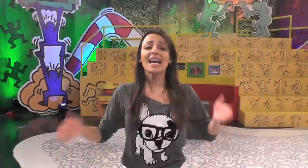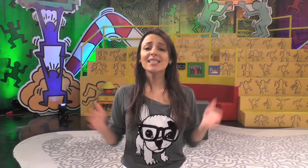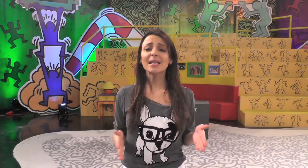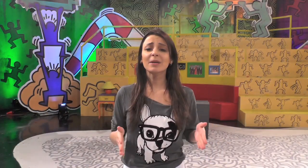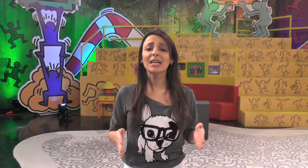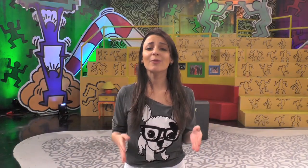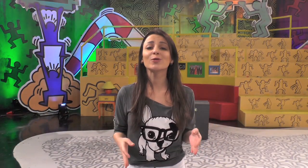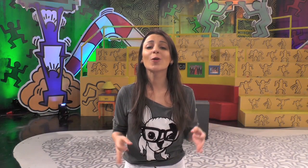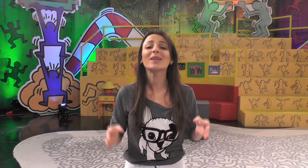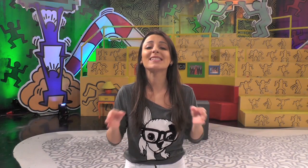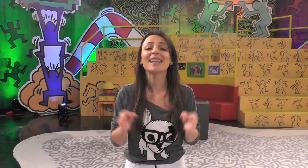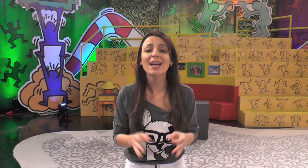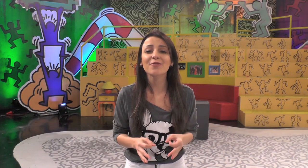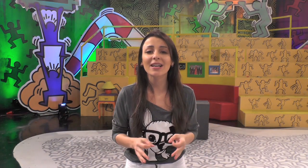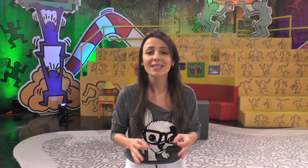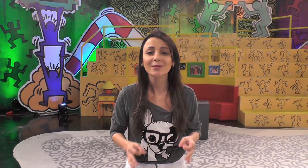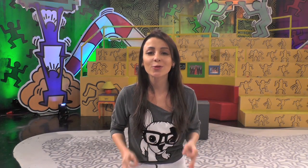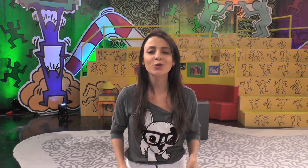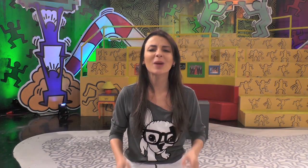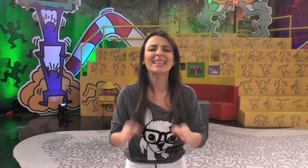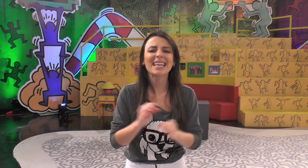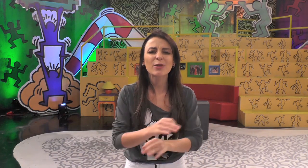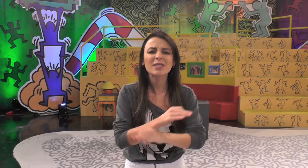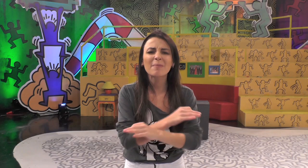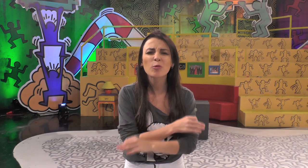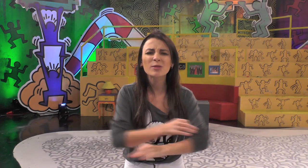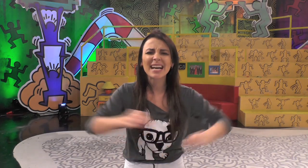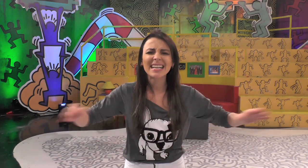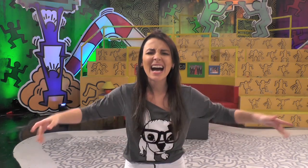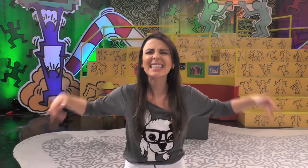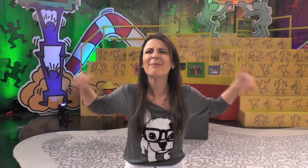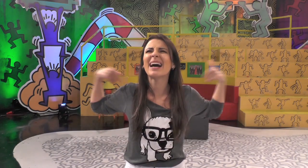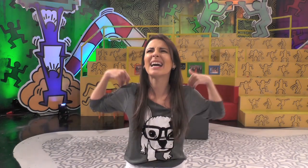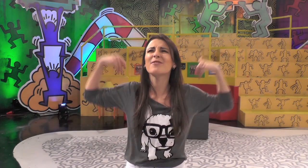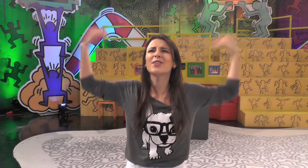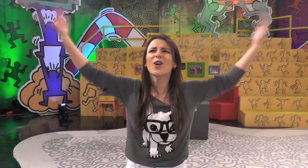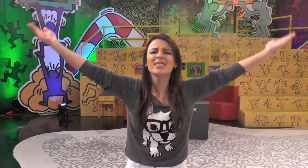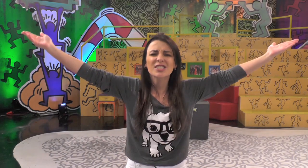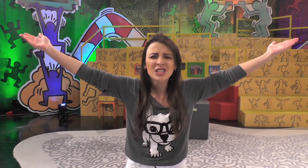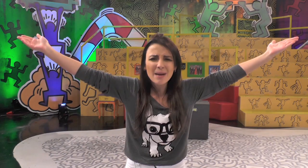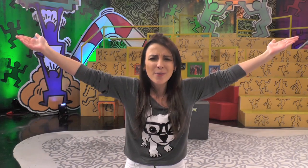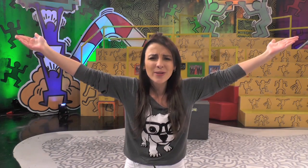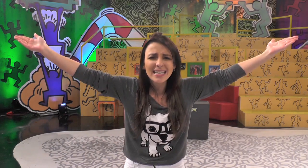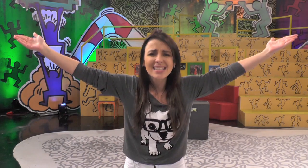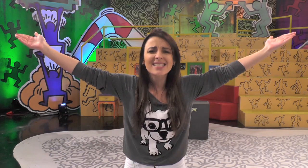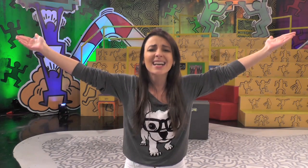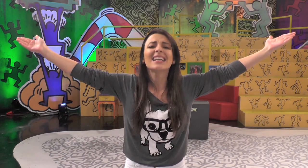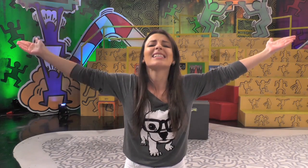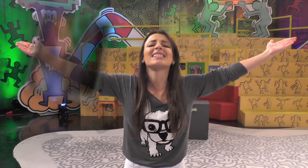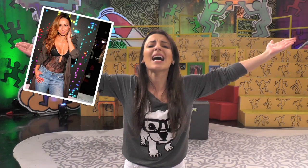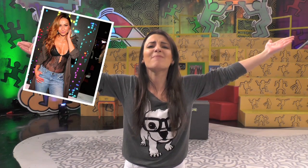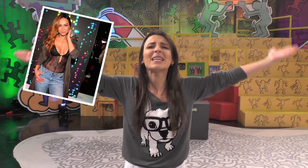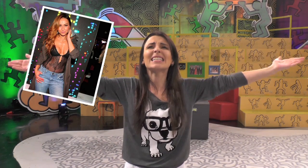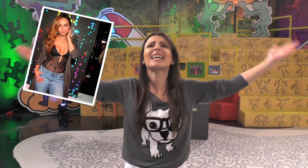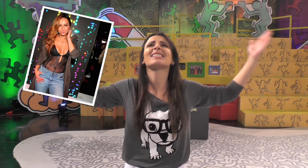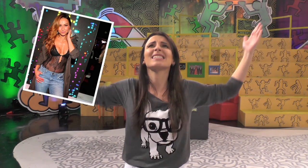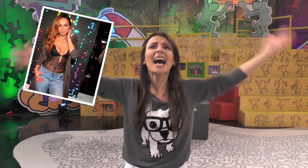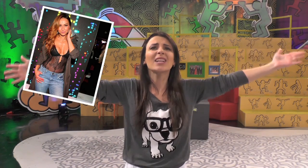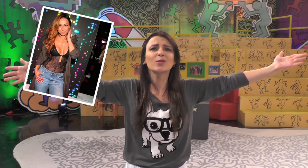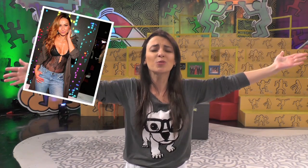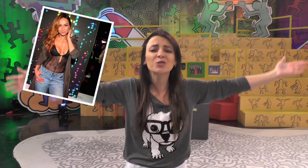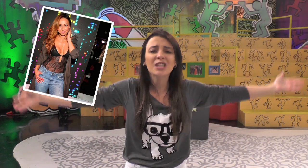ar! Essa semana vamos começar falando de uma deusa, musa, gata, maravilhosa e japonesa,